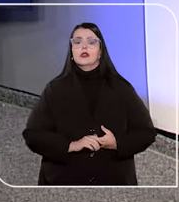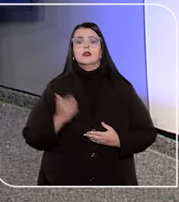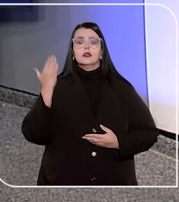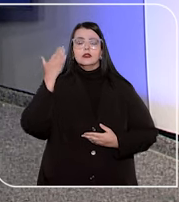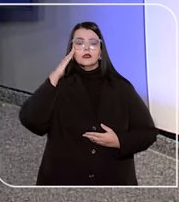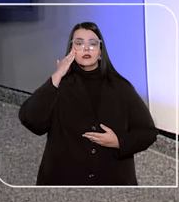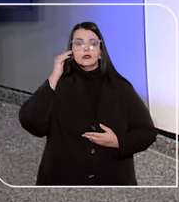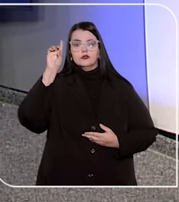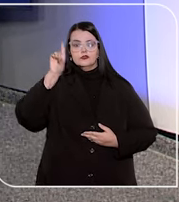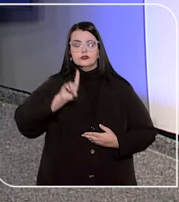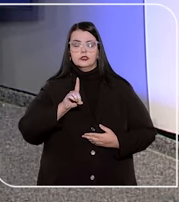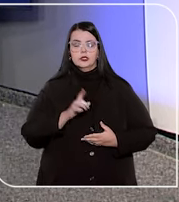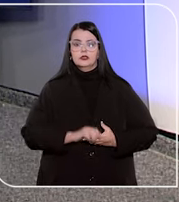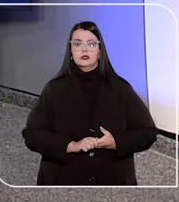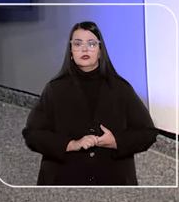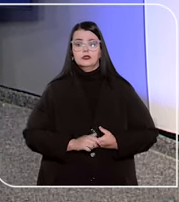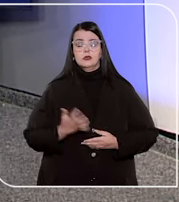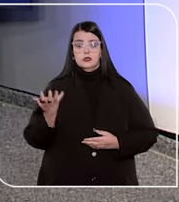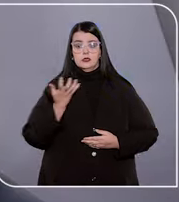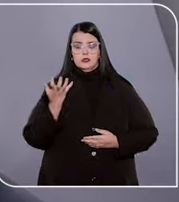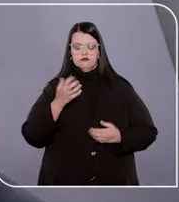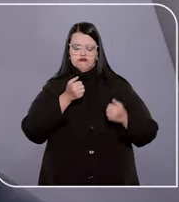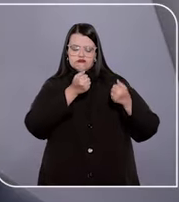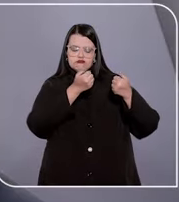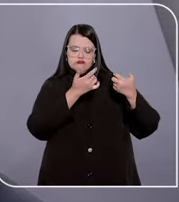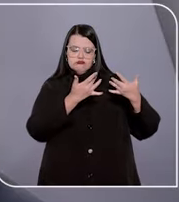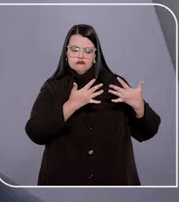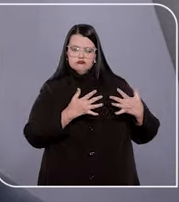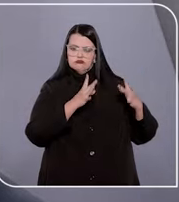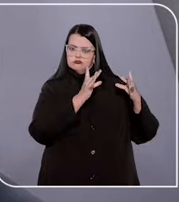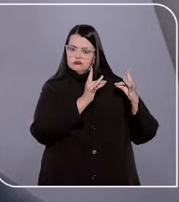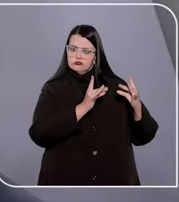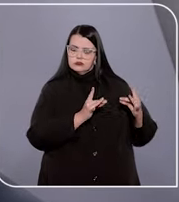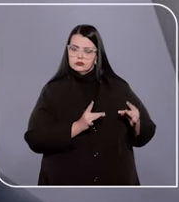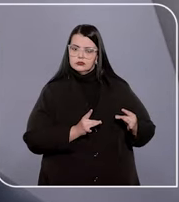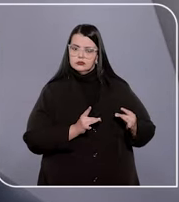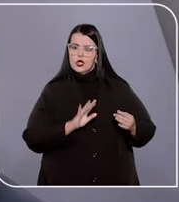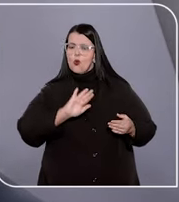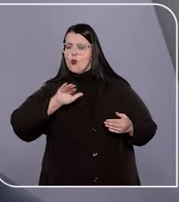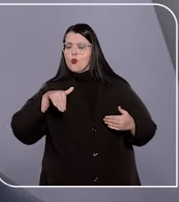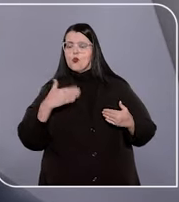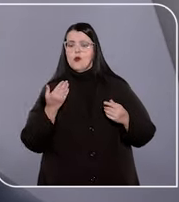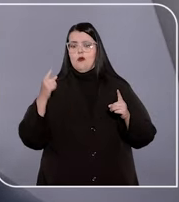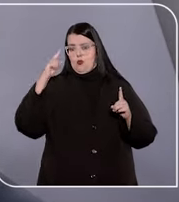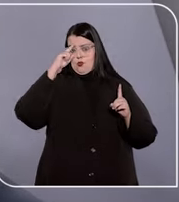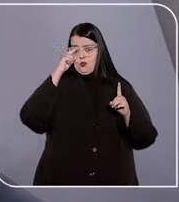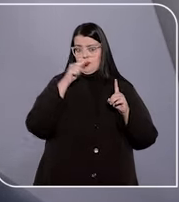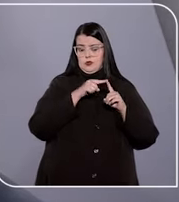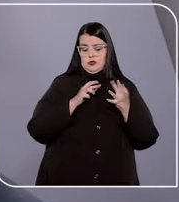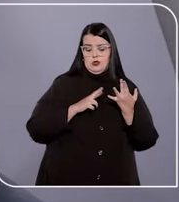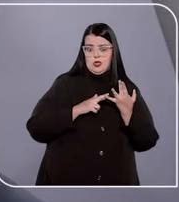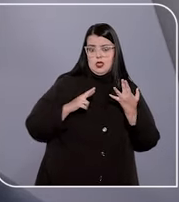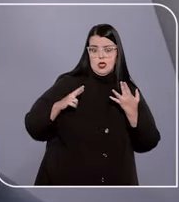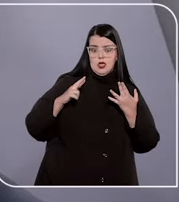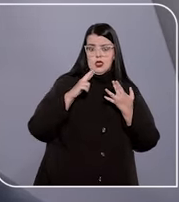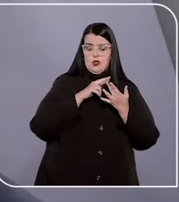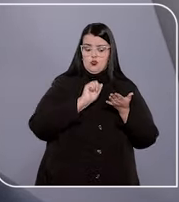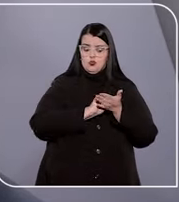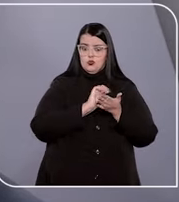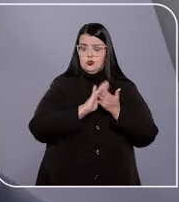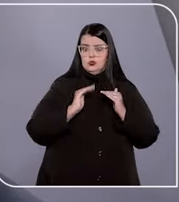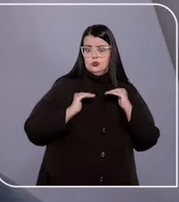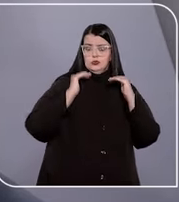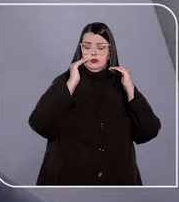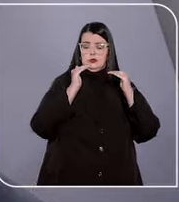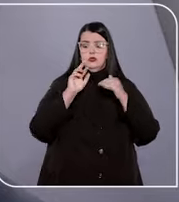entender direito, então, eu gostaria que o senhor explicasse qual é realmente a finalidade do recurso extraordinário e quando